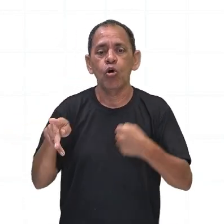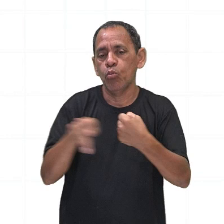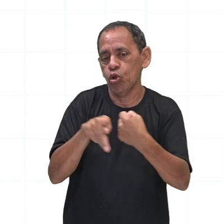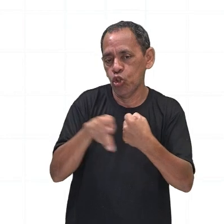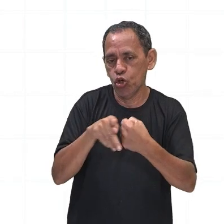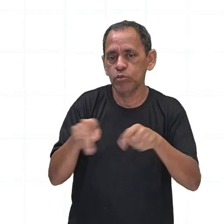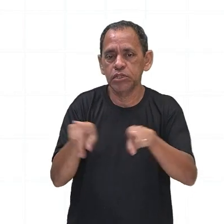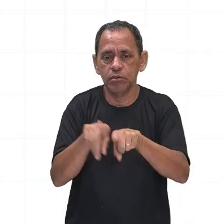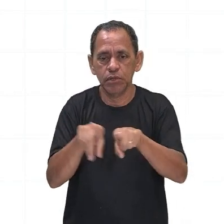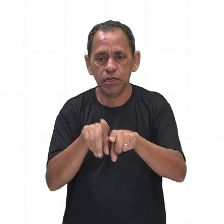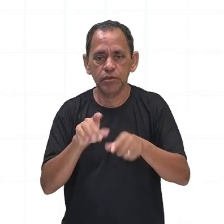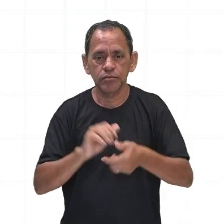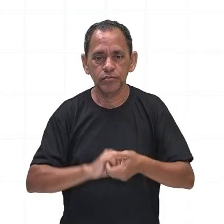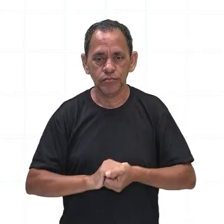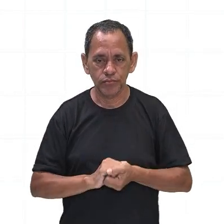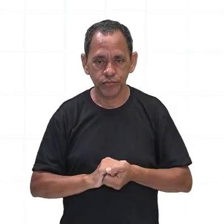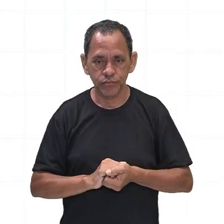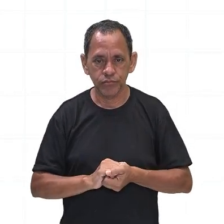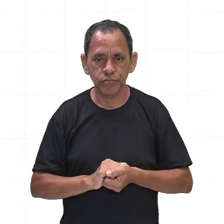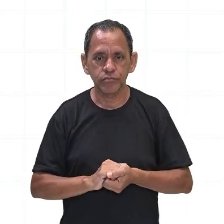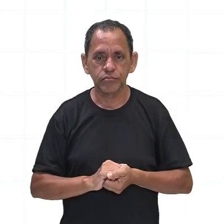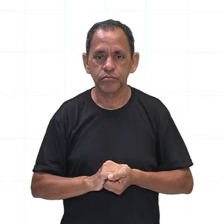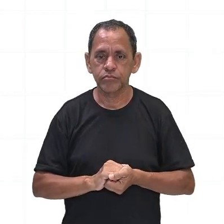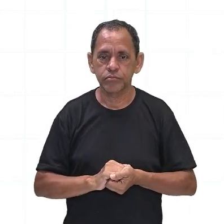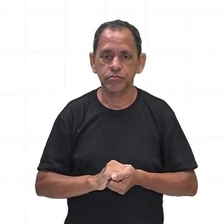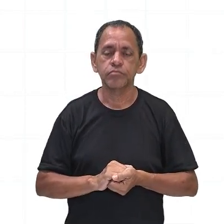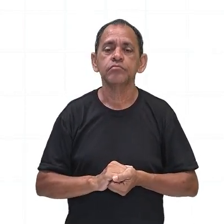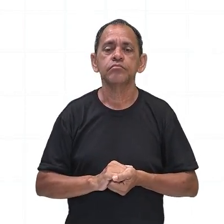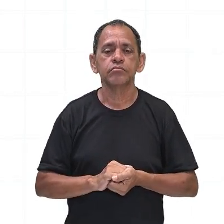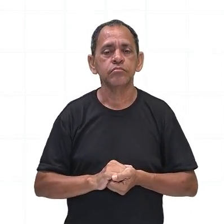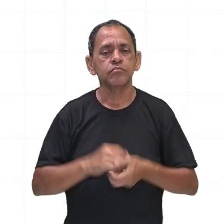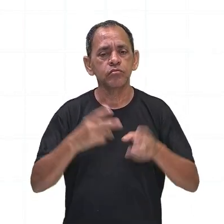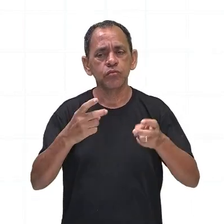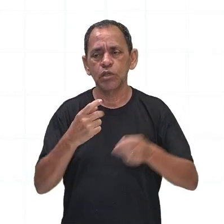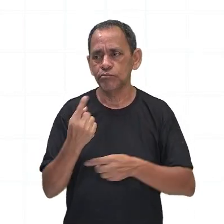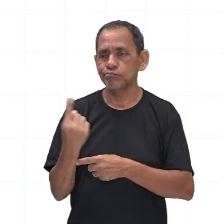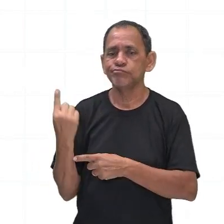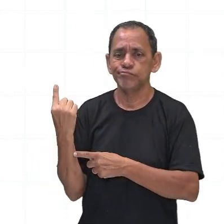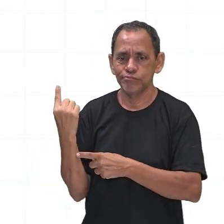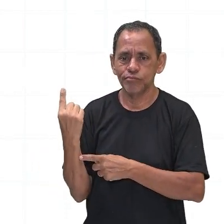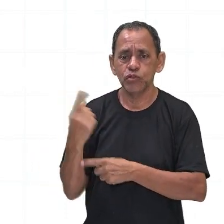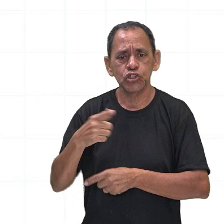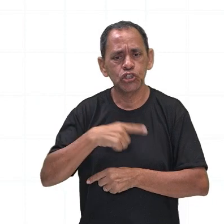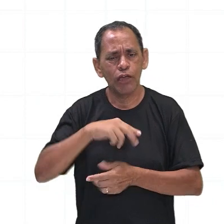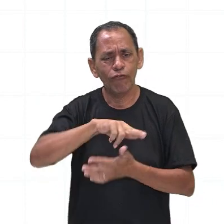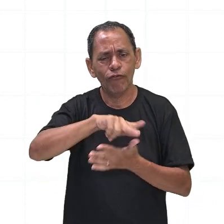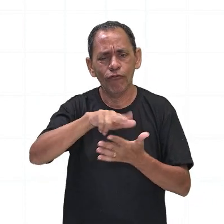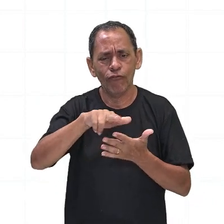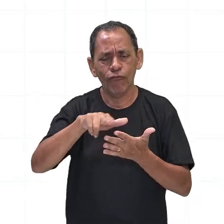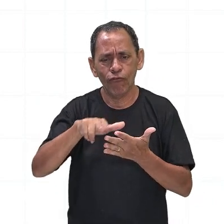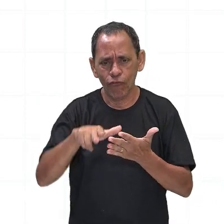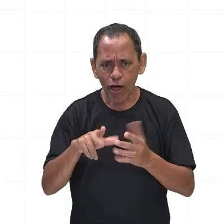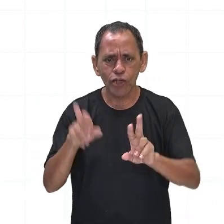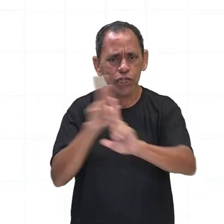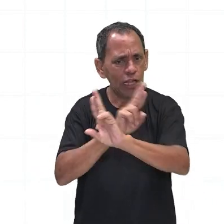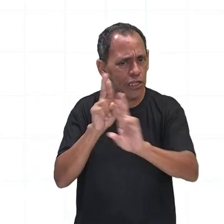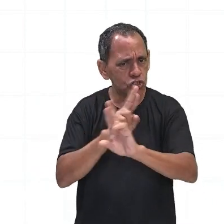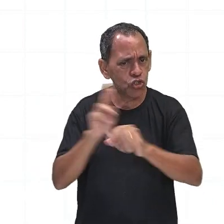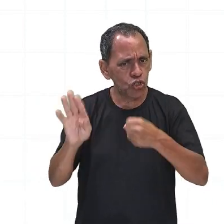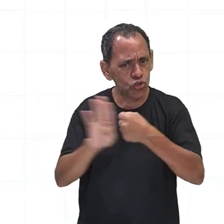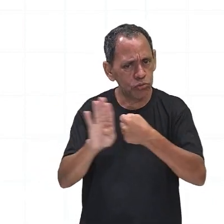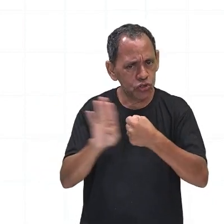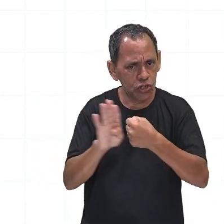núcleo. Já o artigo, o adjetivo, o numeral e pronome, quando se relacionam a esses núcleos na oração, eles